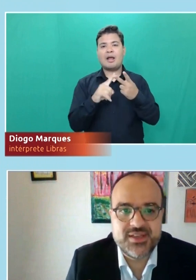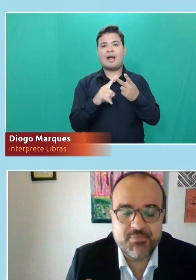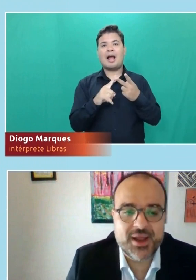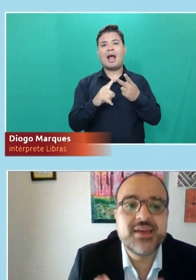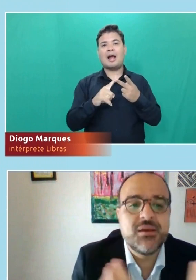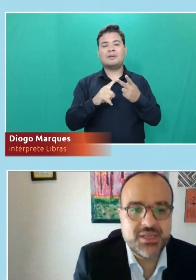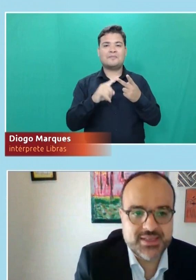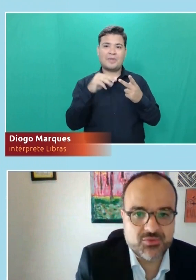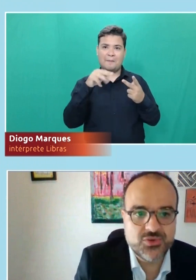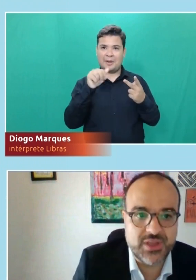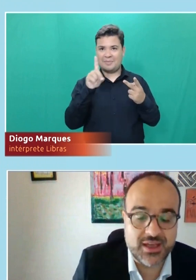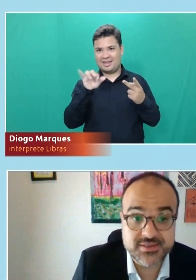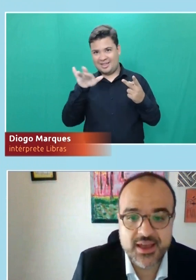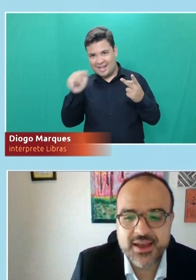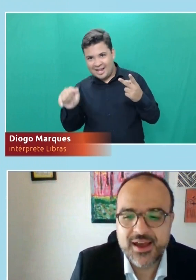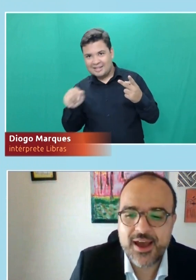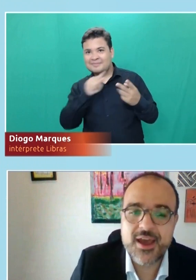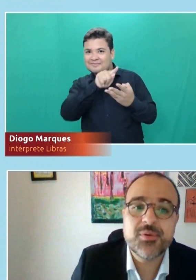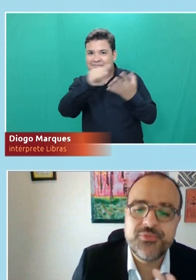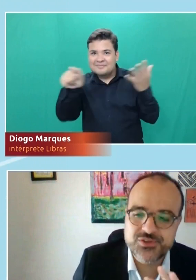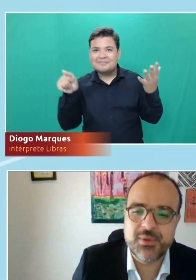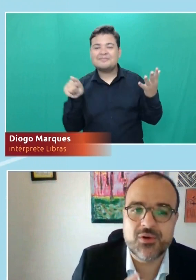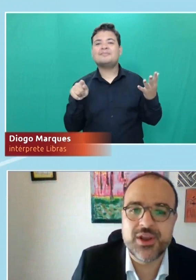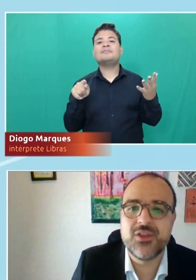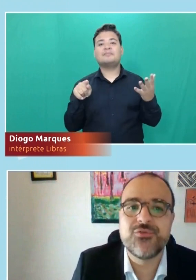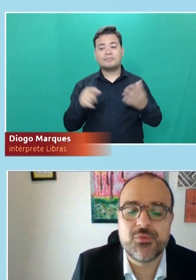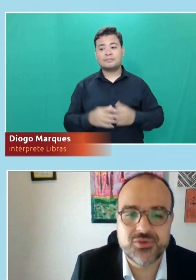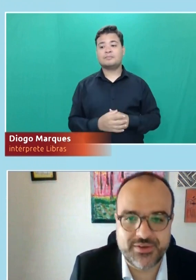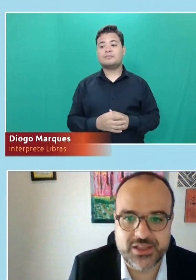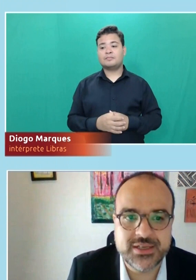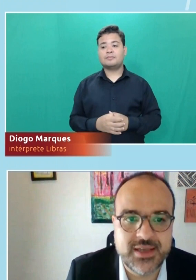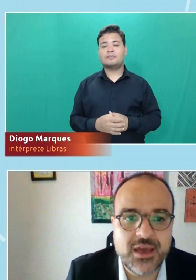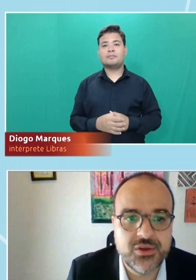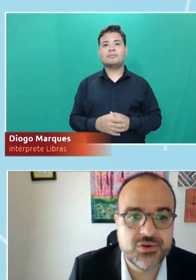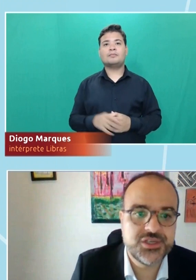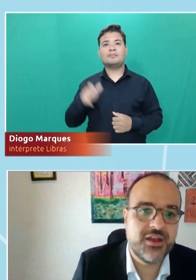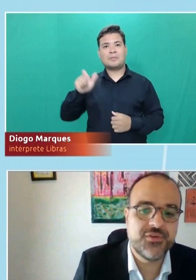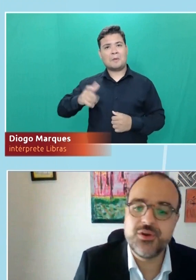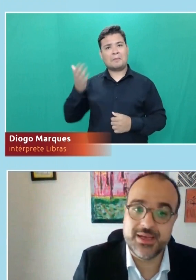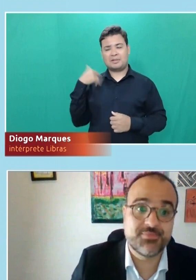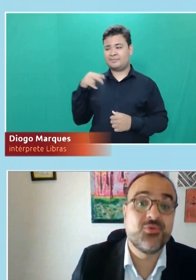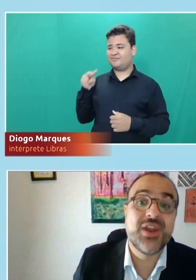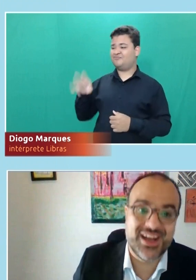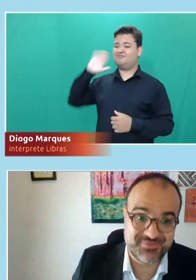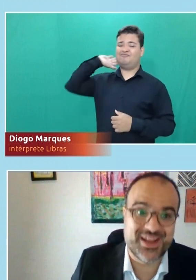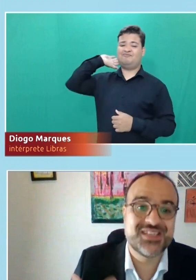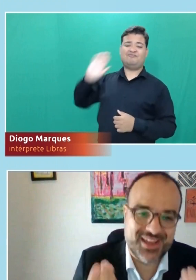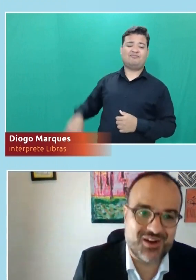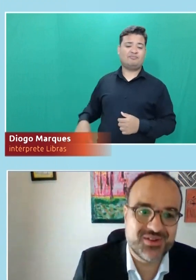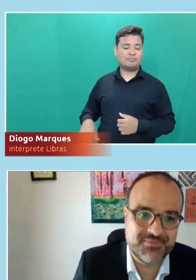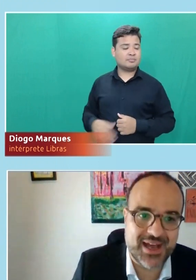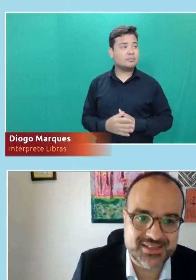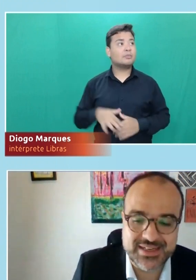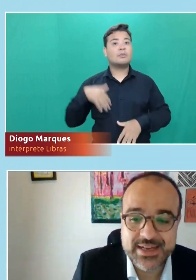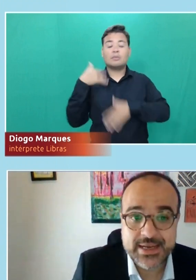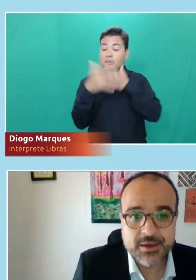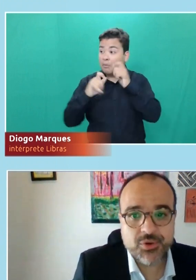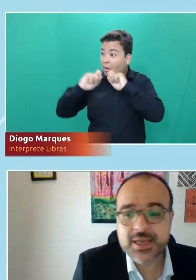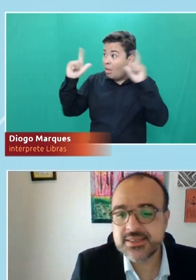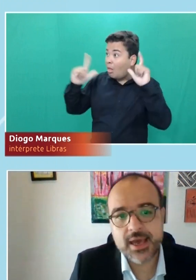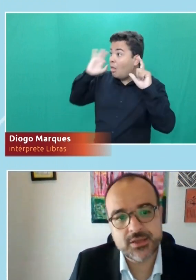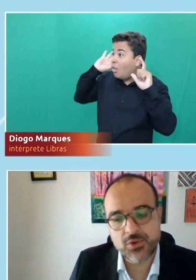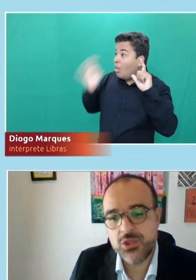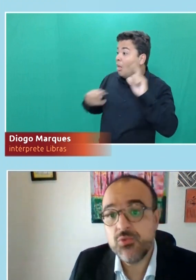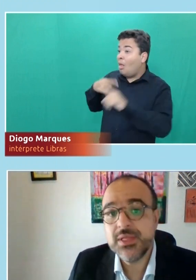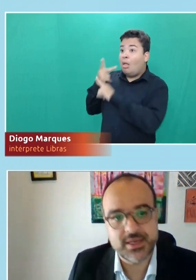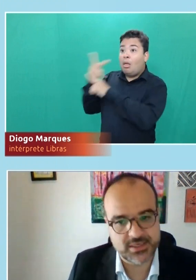aconchegante pode ser para restabilizar o mundo delas. Na época, o professor Marco Aurélio não foi muito levado a sério e hoje ele é a figura mais procurada para explicar o que se passa.